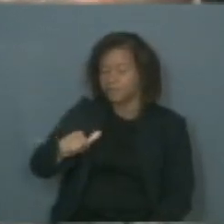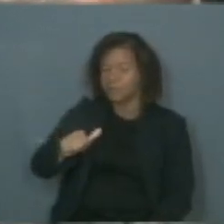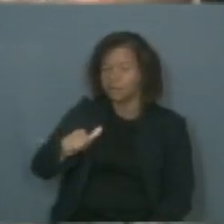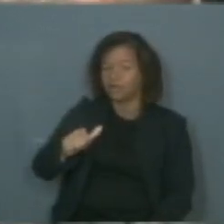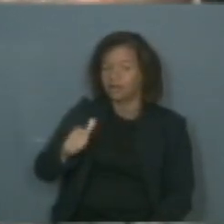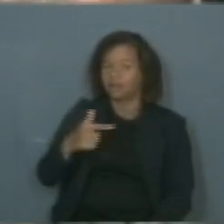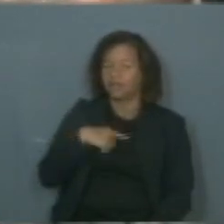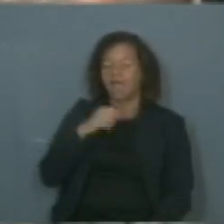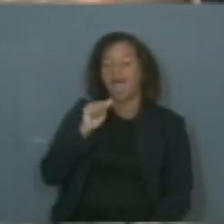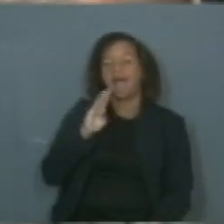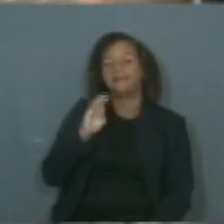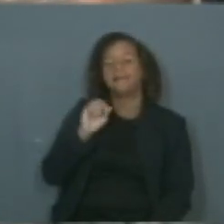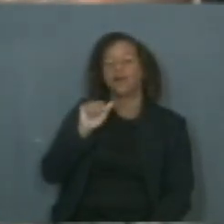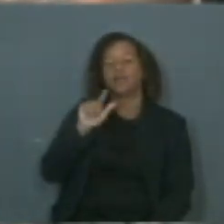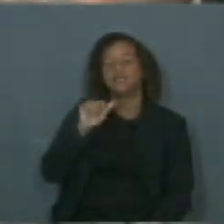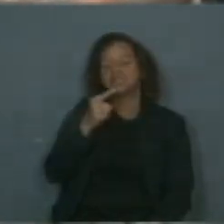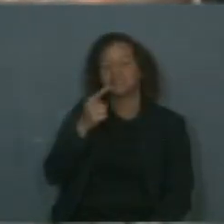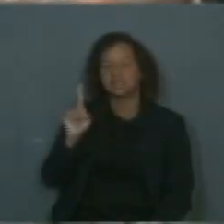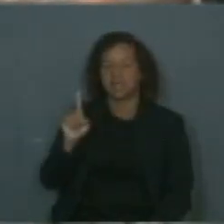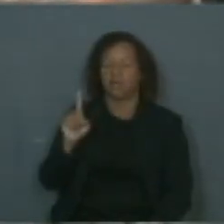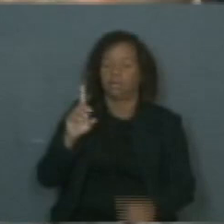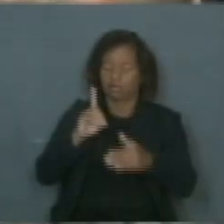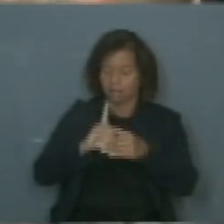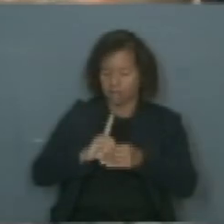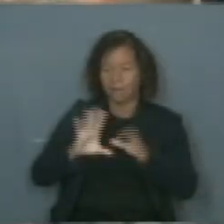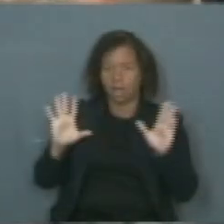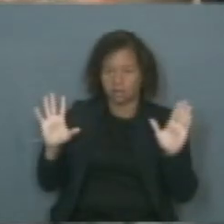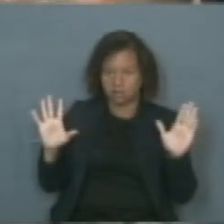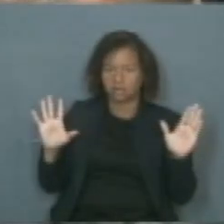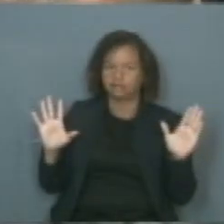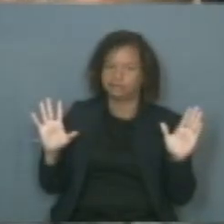ter a abolição da democracia,